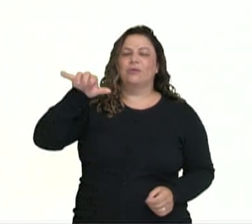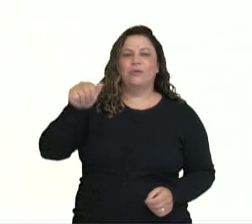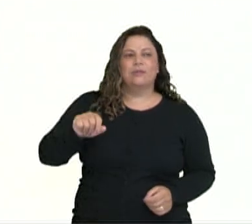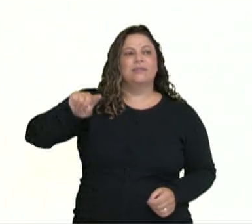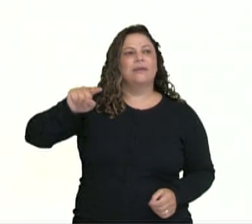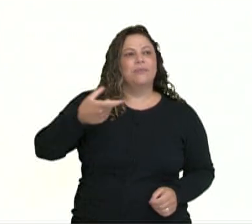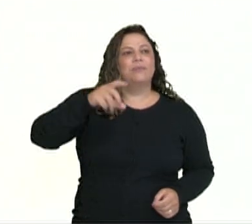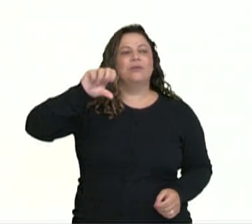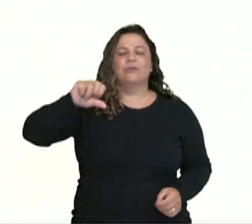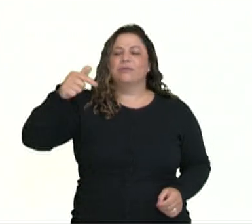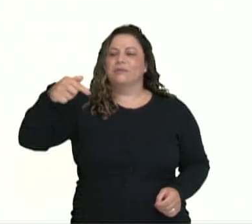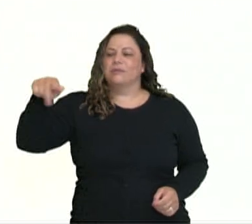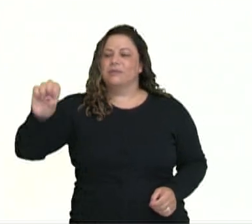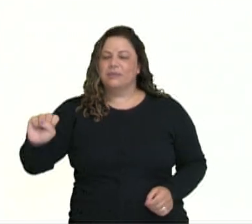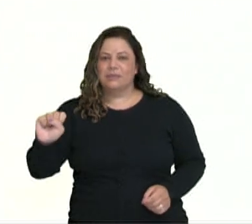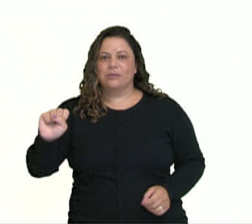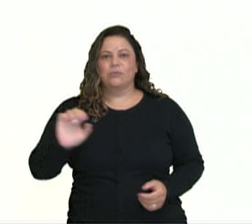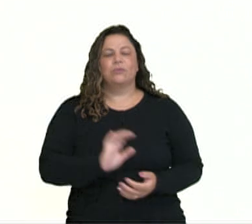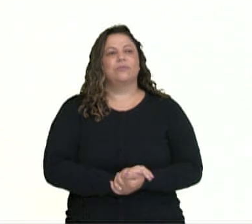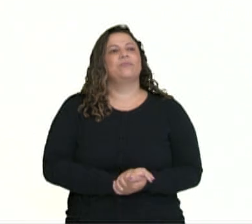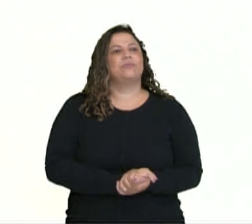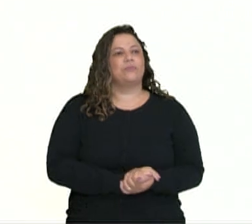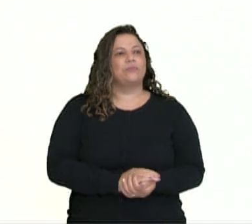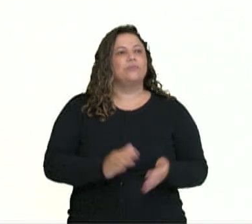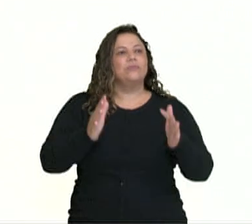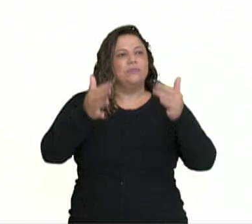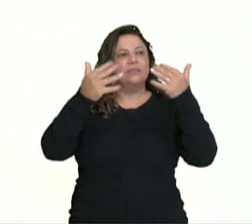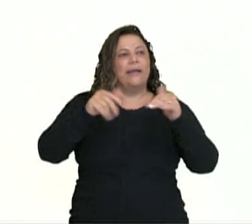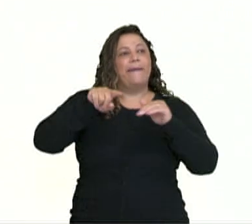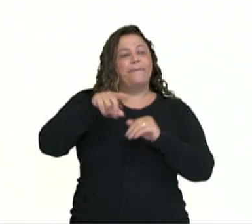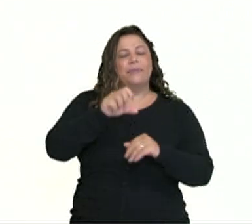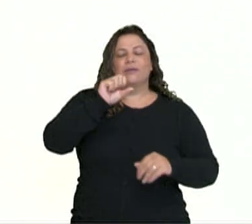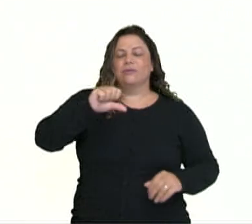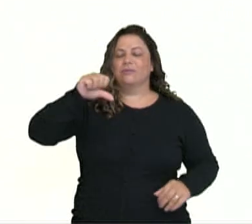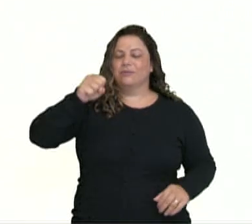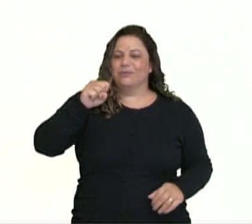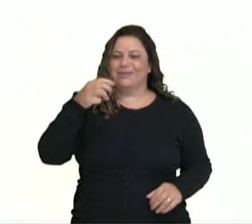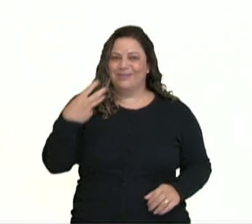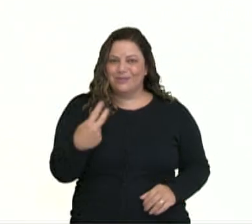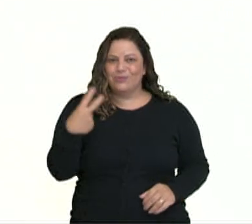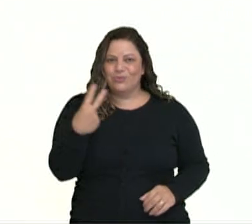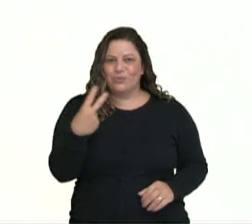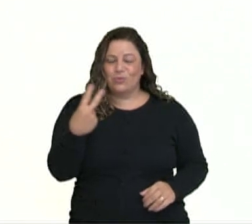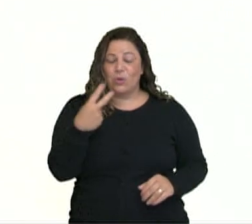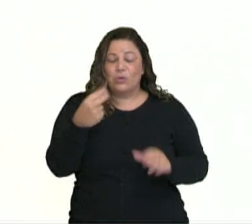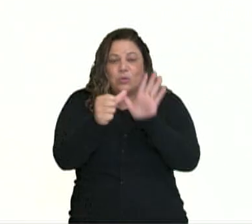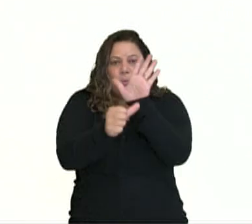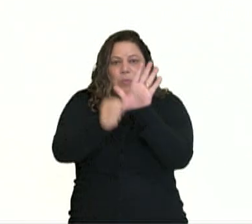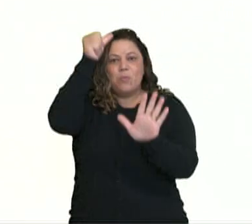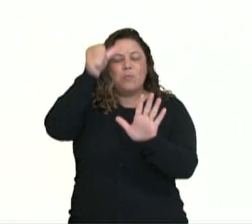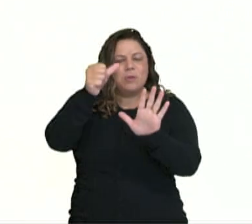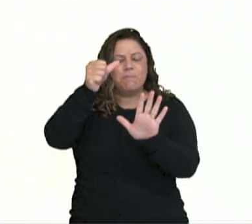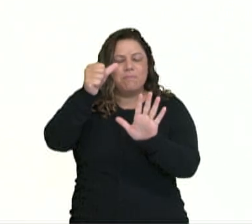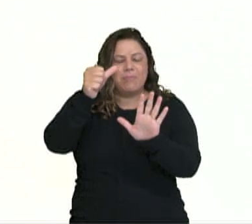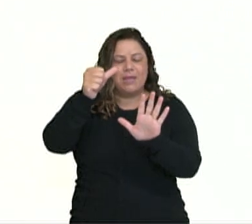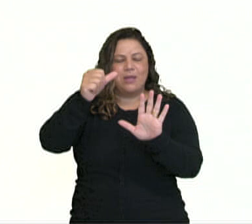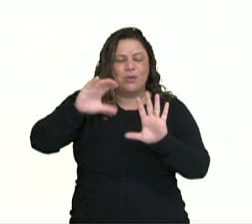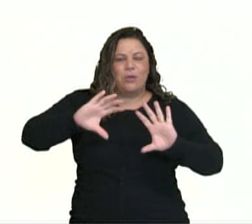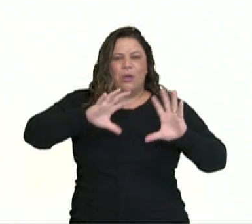1978. Em 1982, foi organizado o primeiro campeonato mundial na